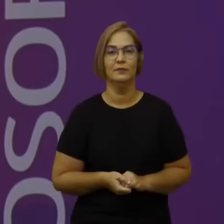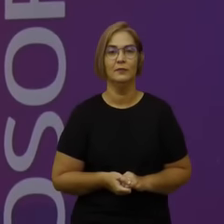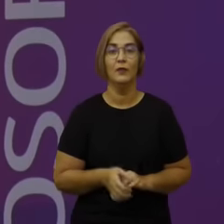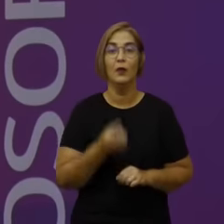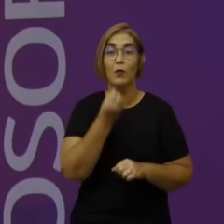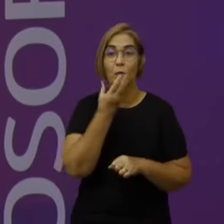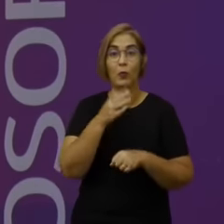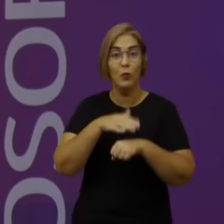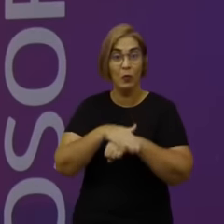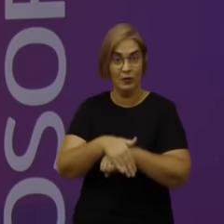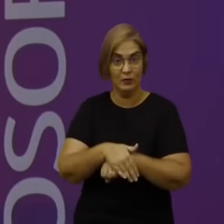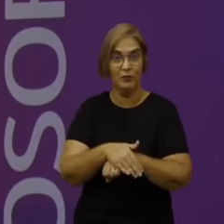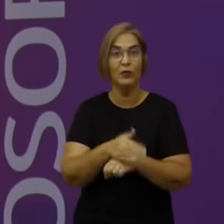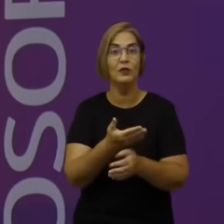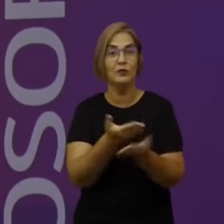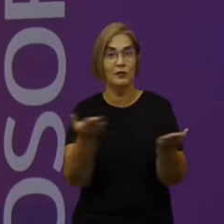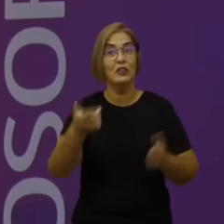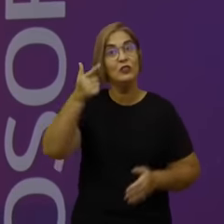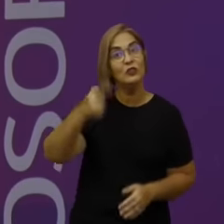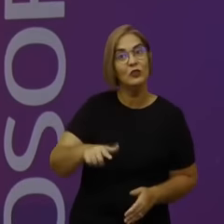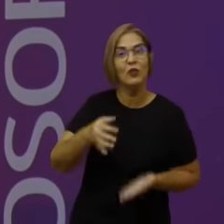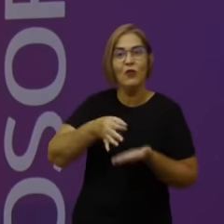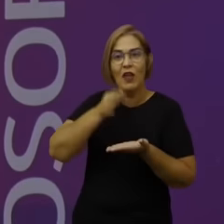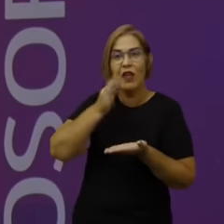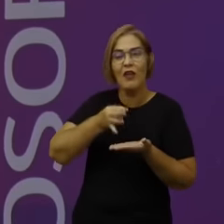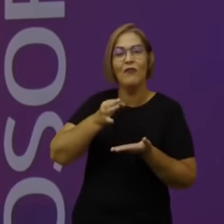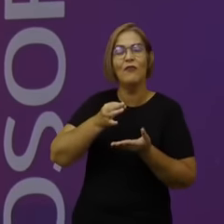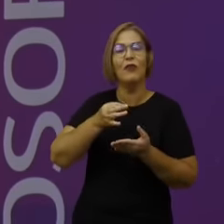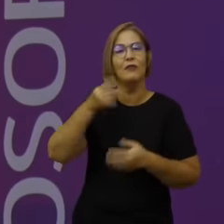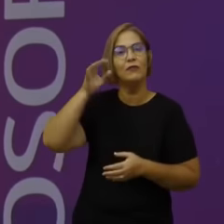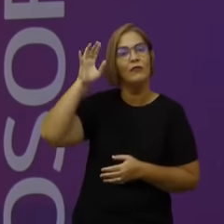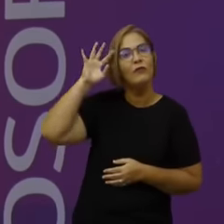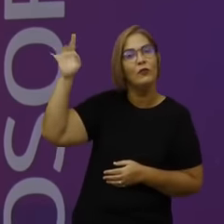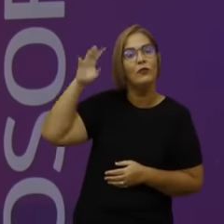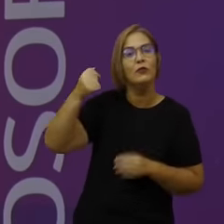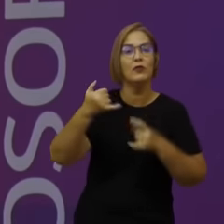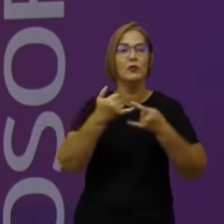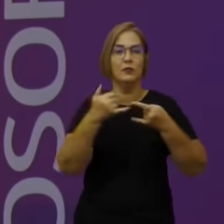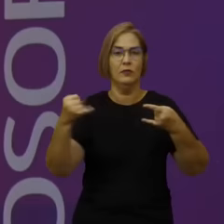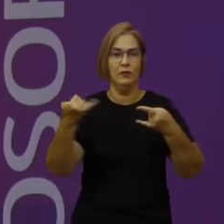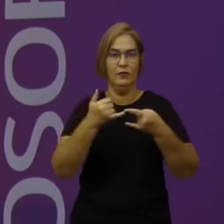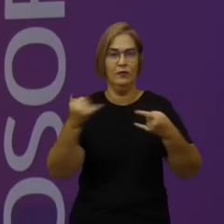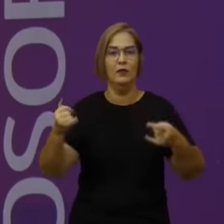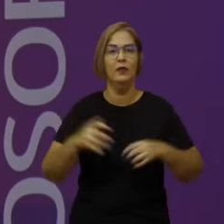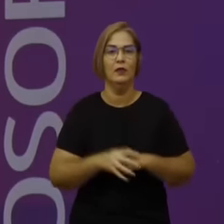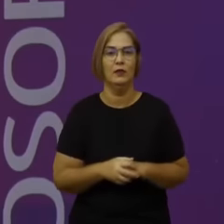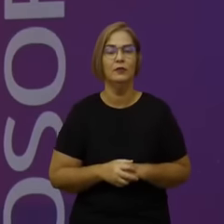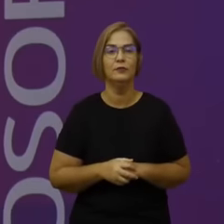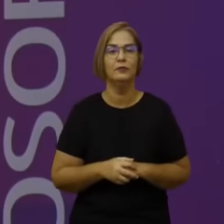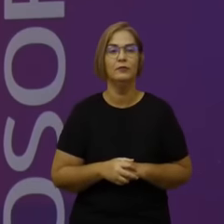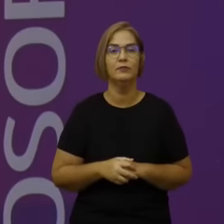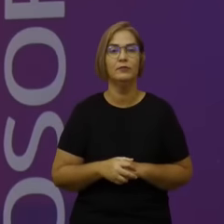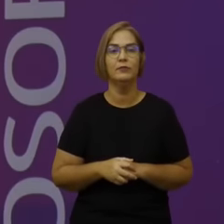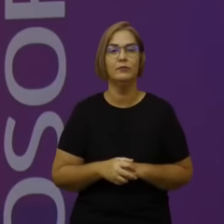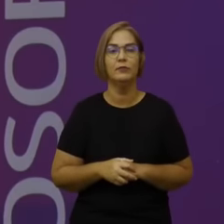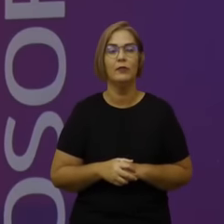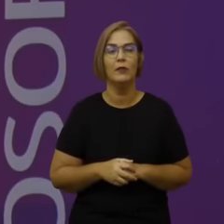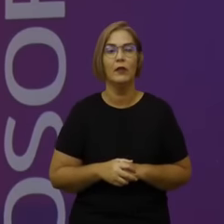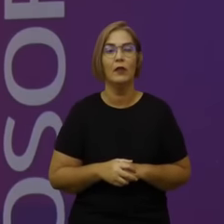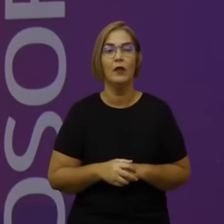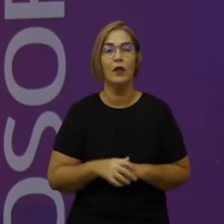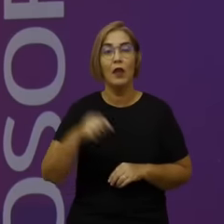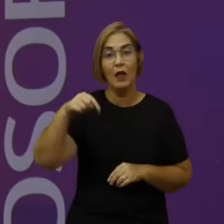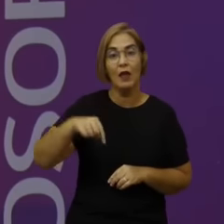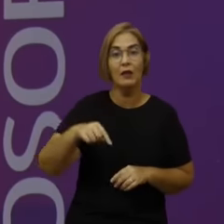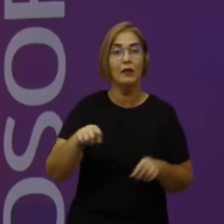Boa noite, sejam bem-vindos ao mais um Café Filosófico CPFL. Boa noite a quem está aqui presente com com a gente em Campinas. Eh, quem também está